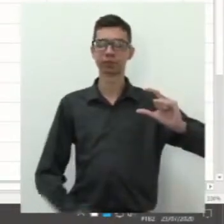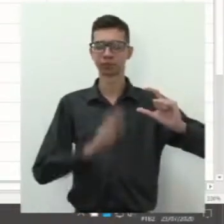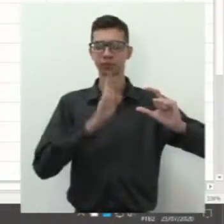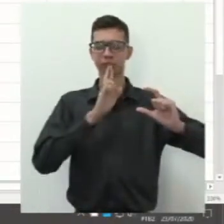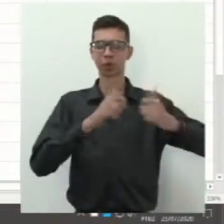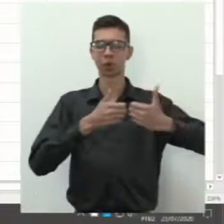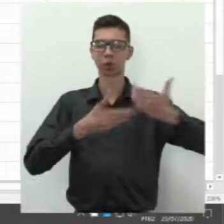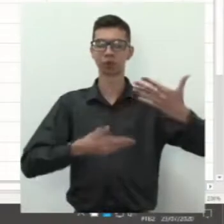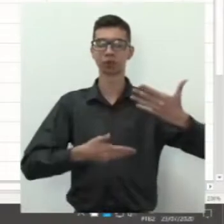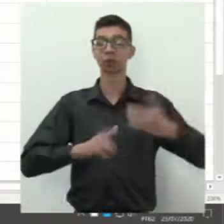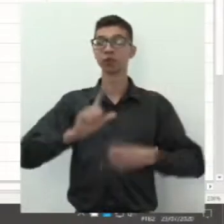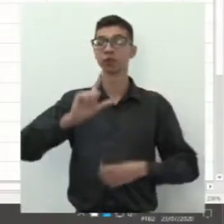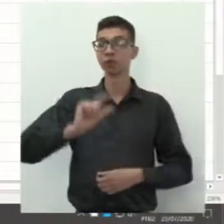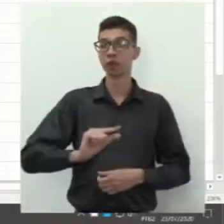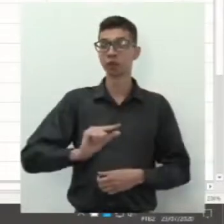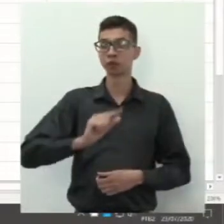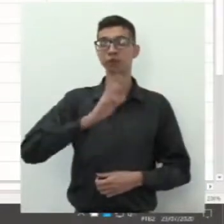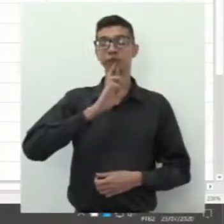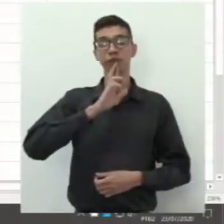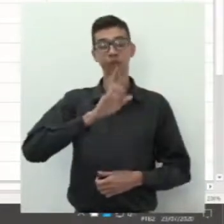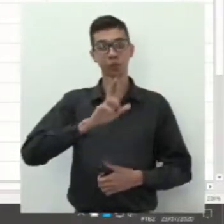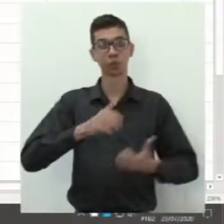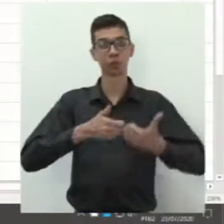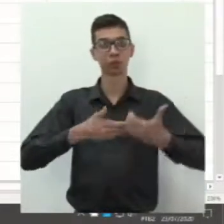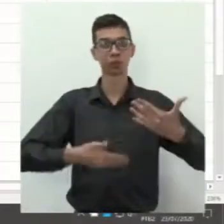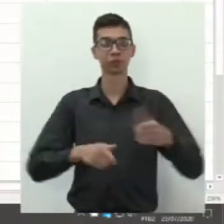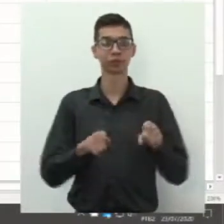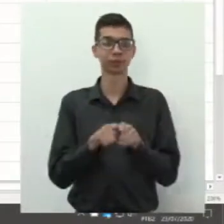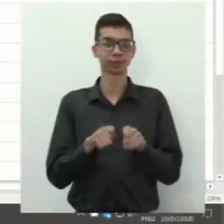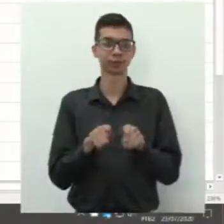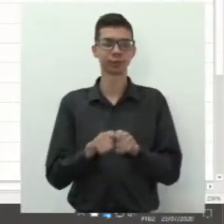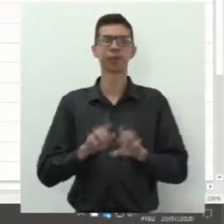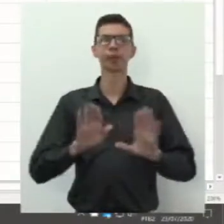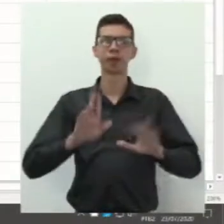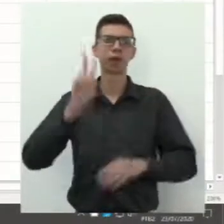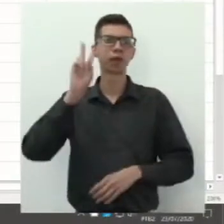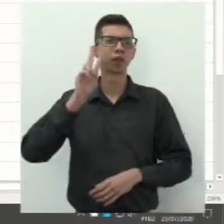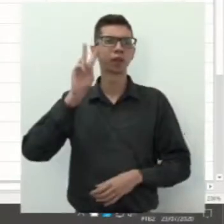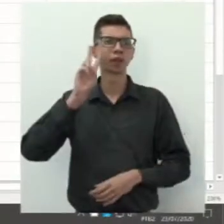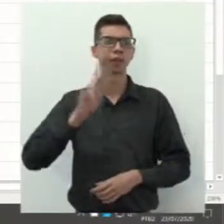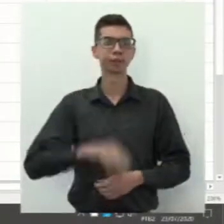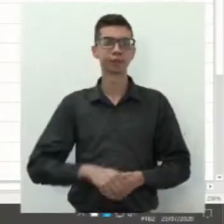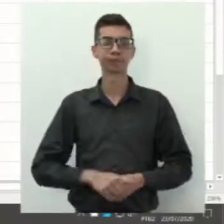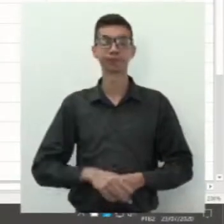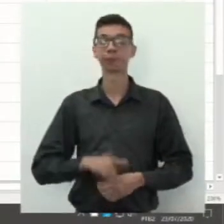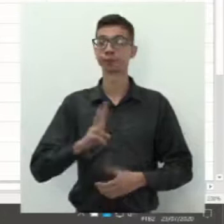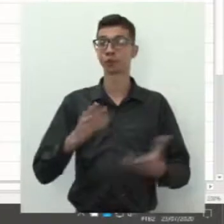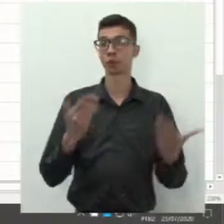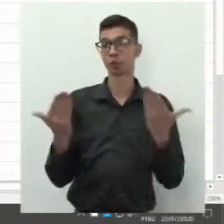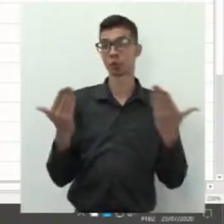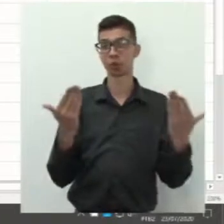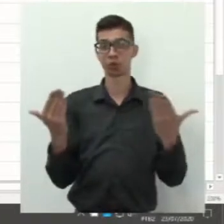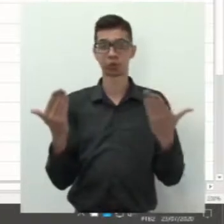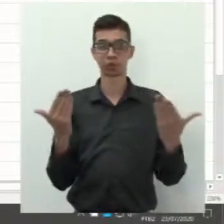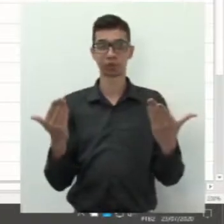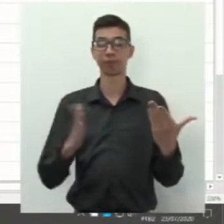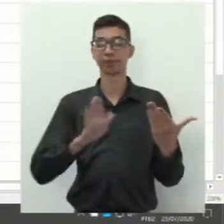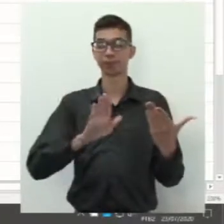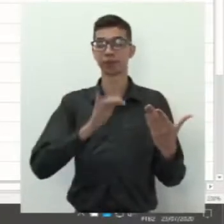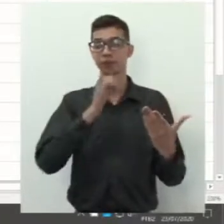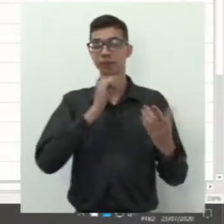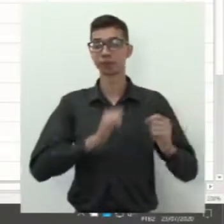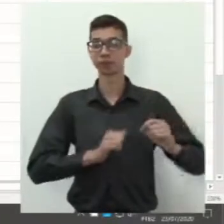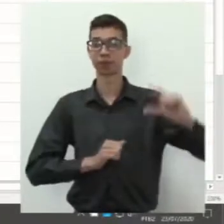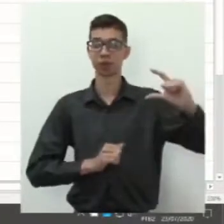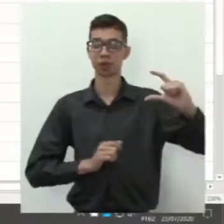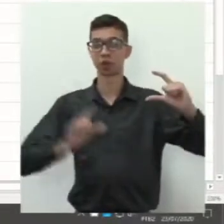está abaixo, você dá uma resposta. Lembrando que é sempre um com parâmetro a outro, né? No caso aqui, como é maior, menor,